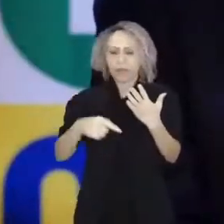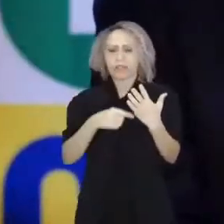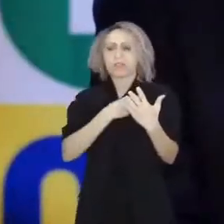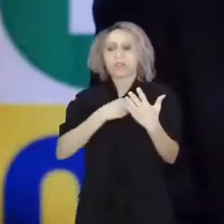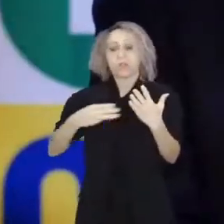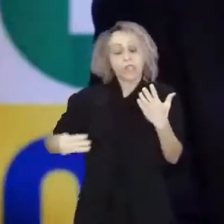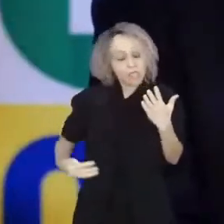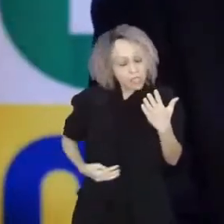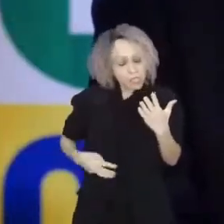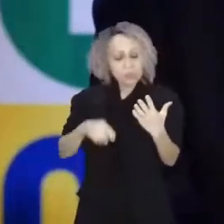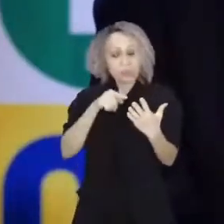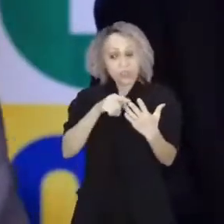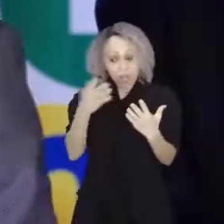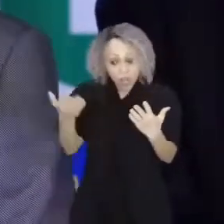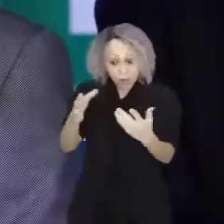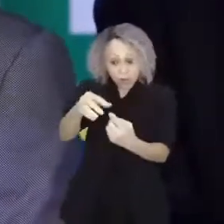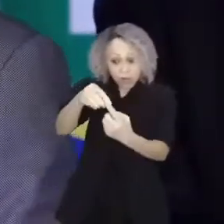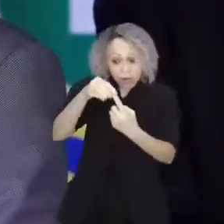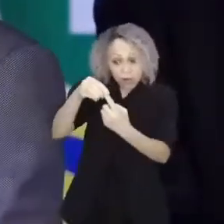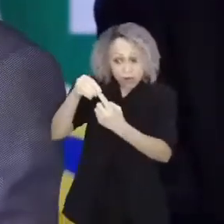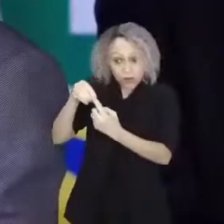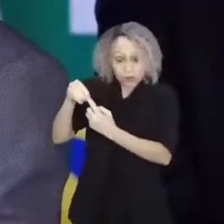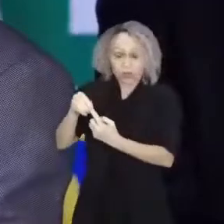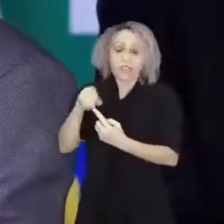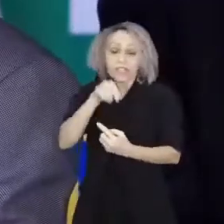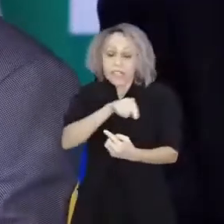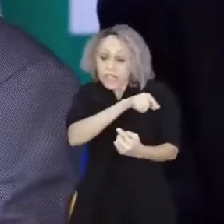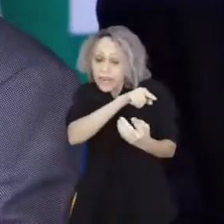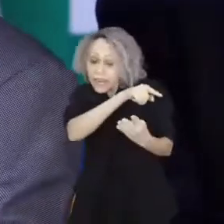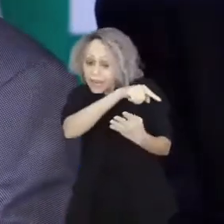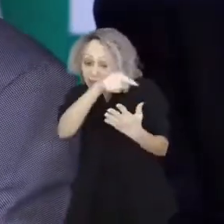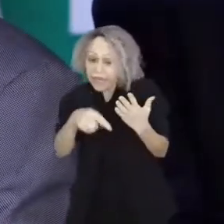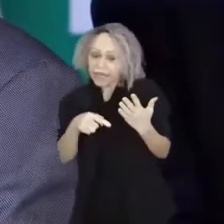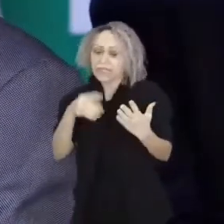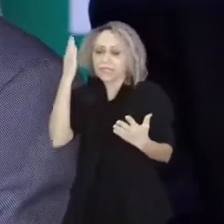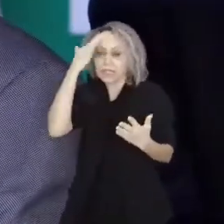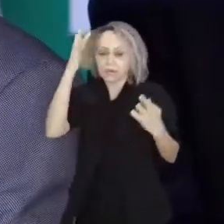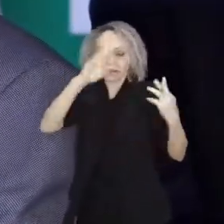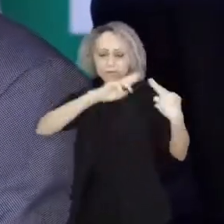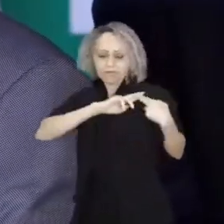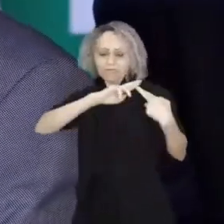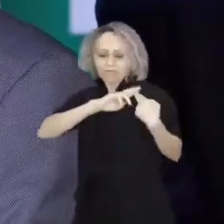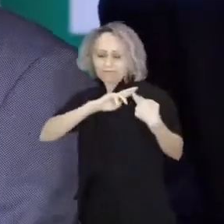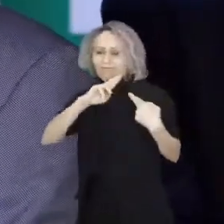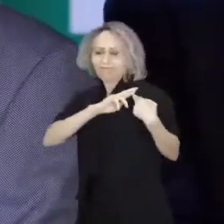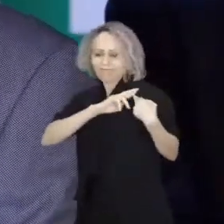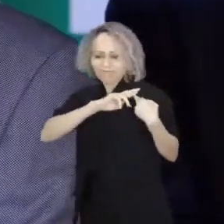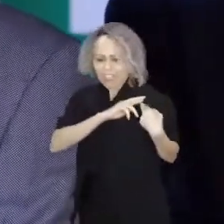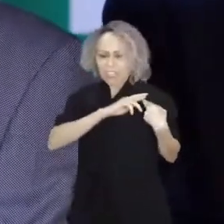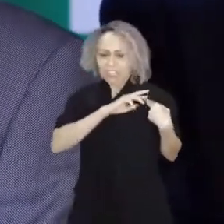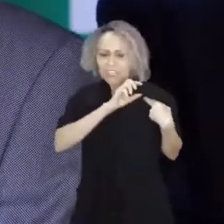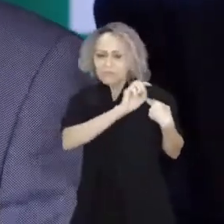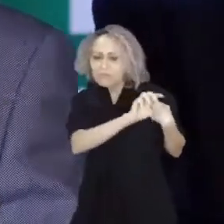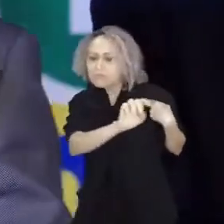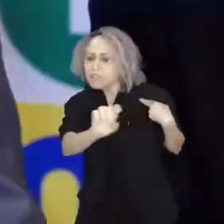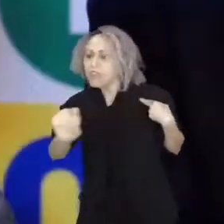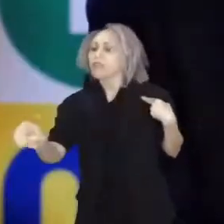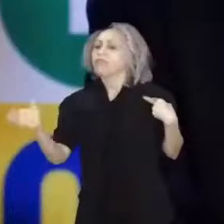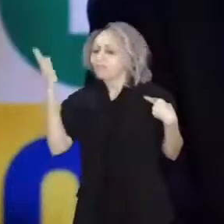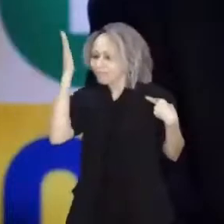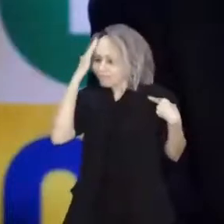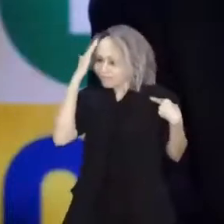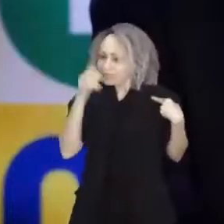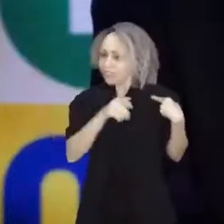política externa protagonista, uma política externa, como diz sempre o Celso Amorim, ativa e altiva.